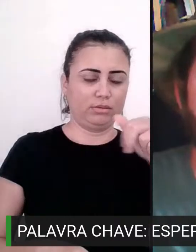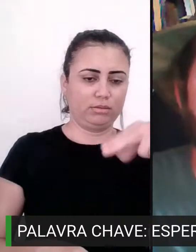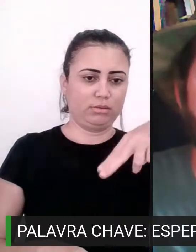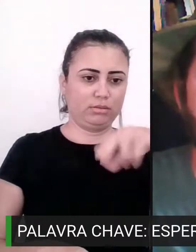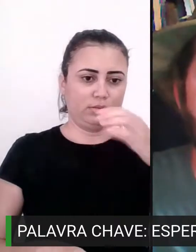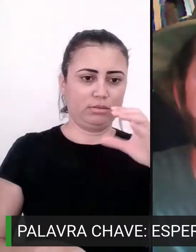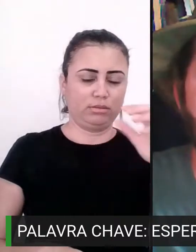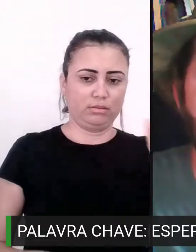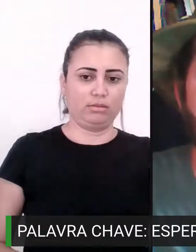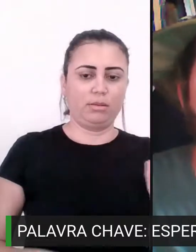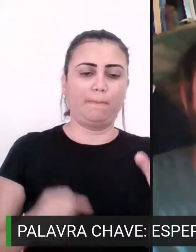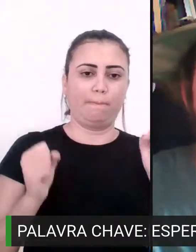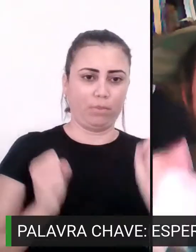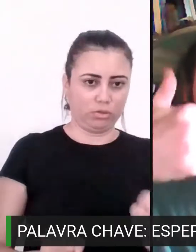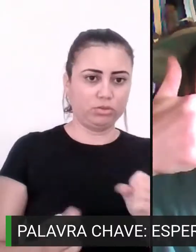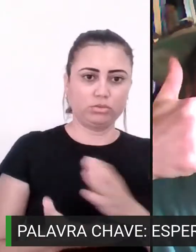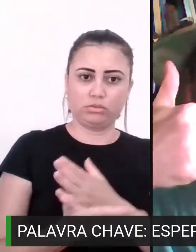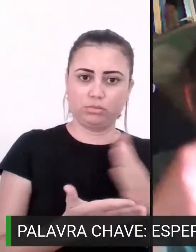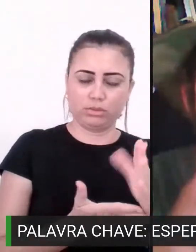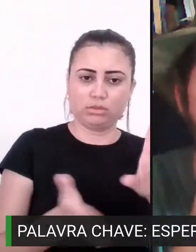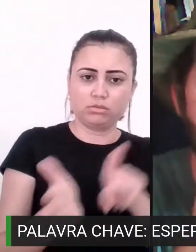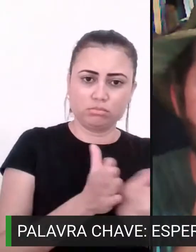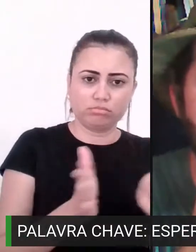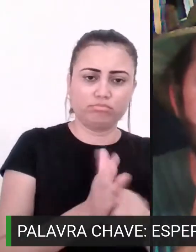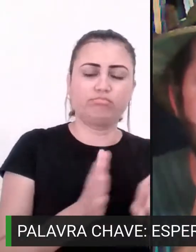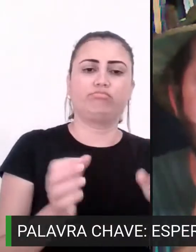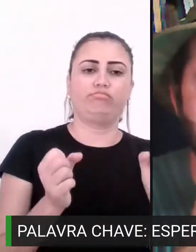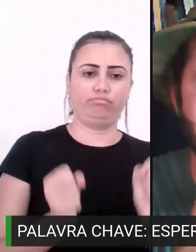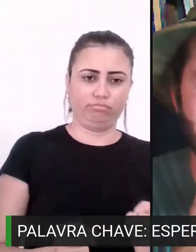Podemos iniciar as perguntas?